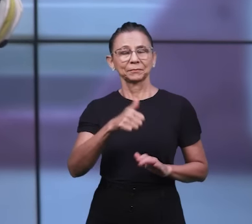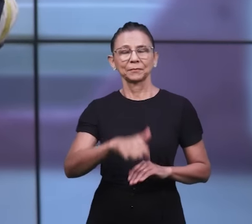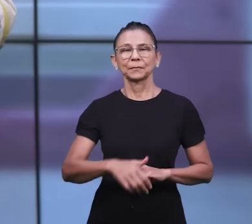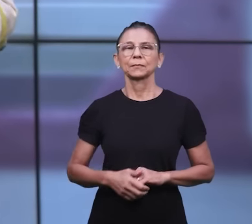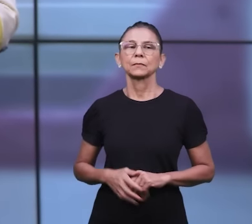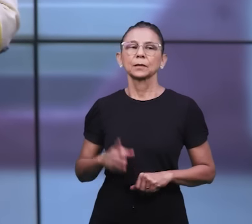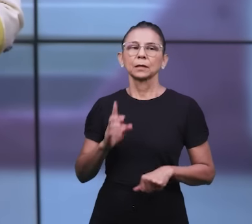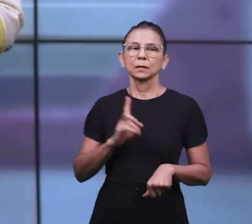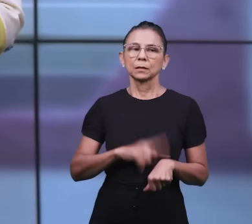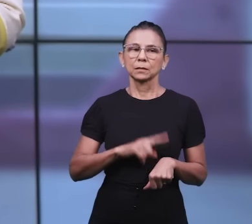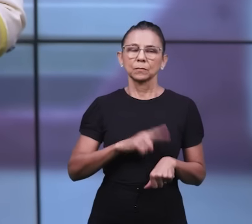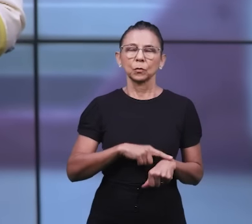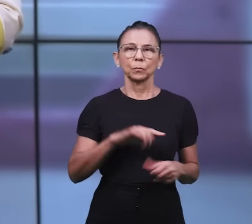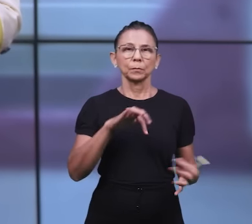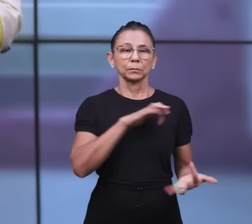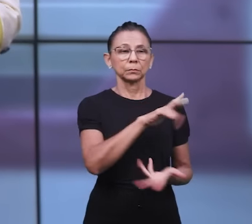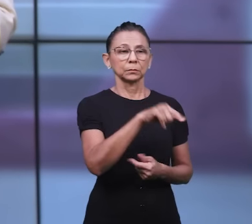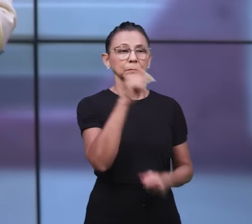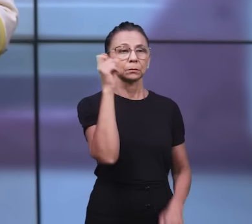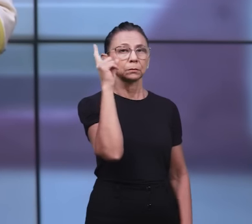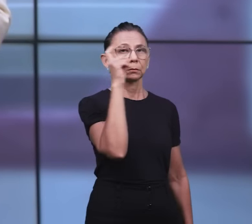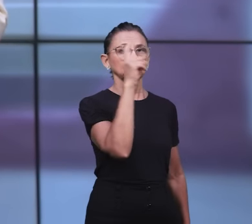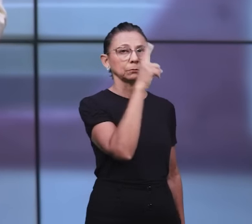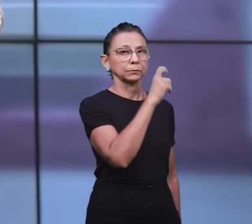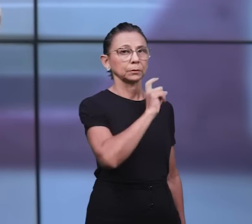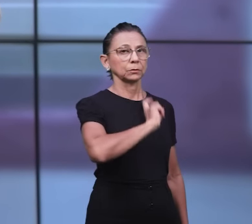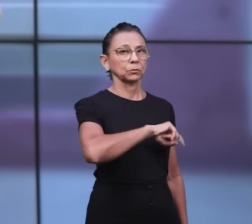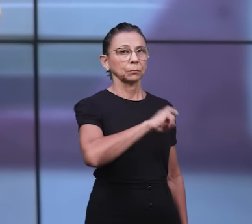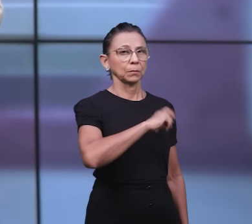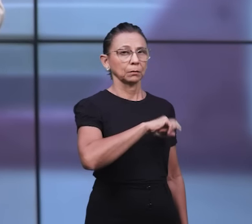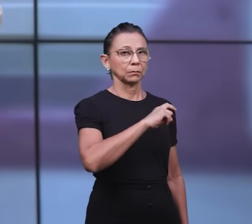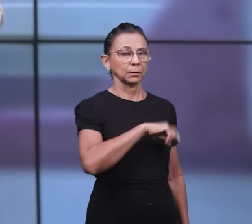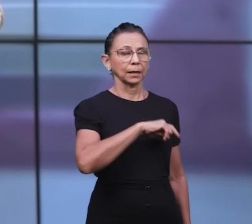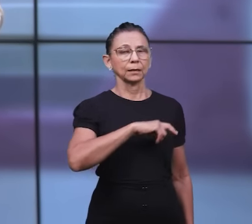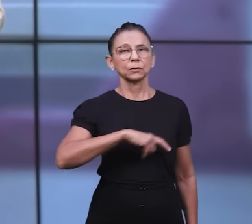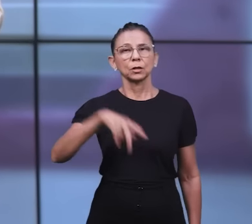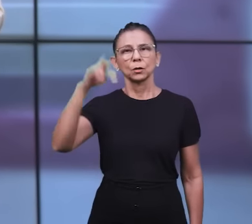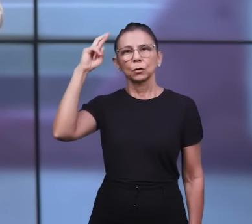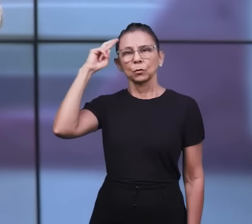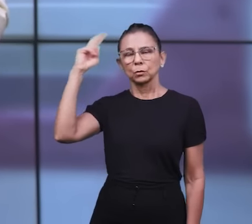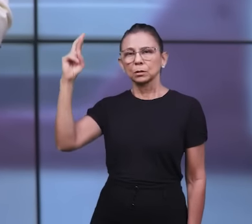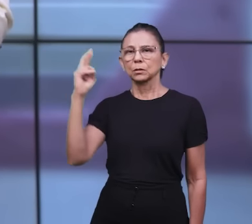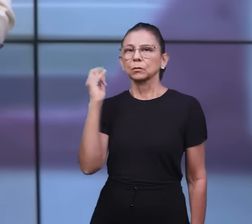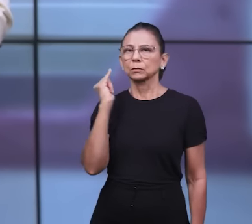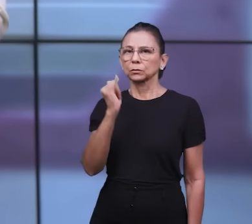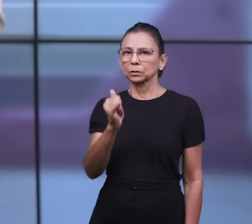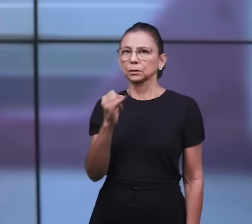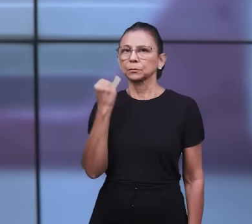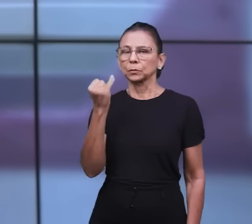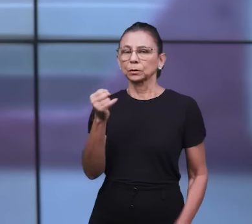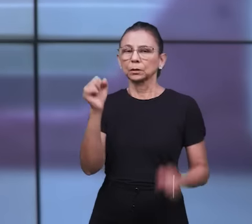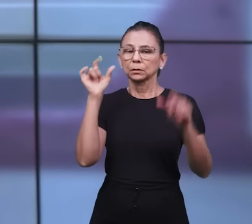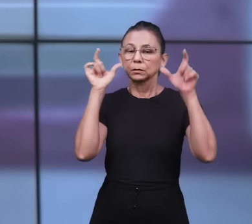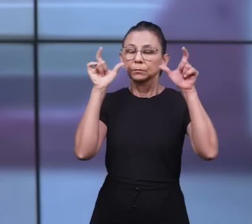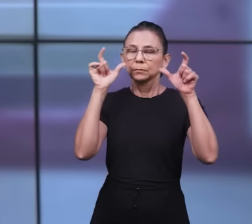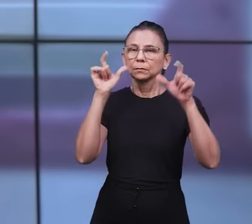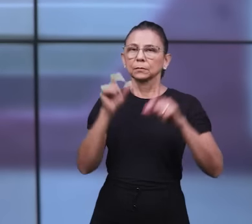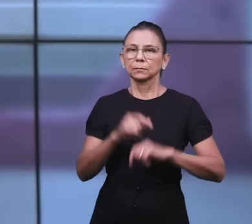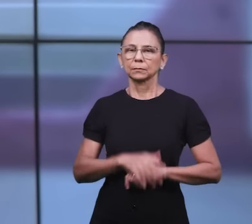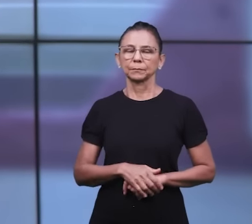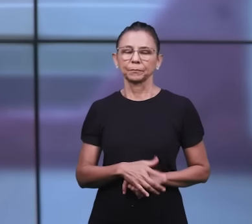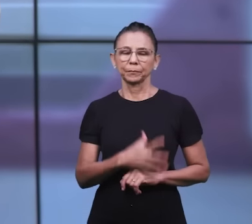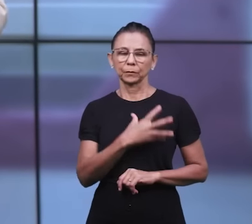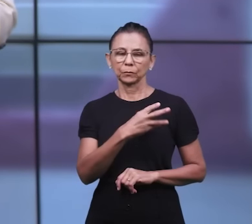neste tempo de trevas e de valor pervertidos o Senhor nos desperta na educação de nossos filhos